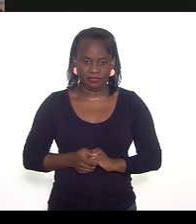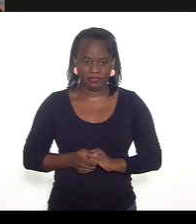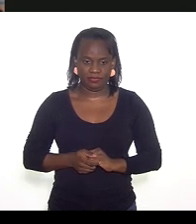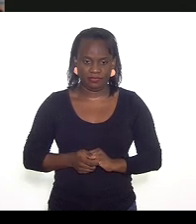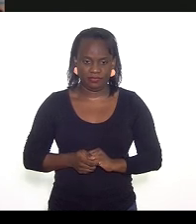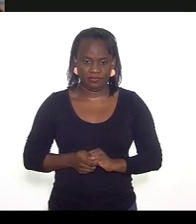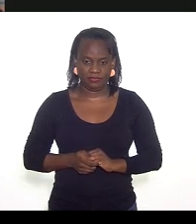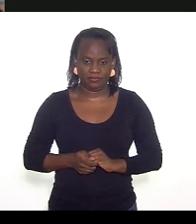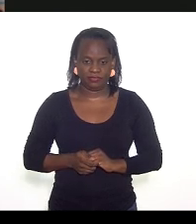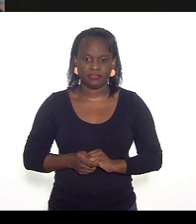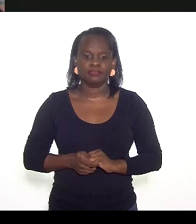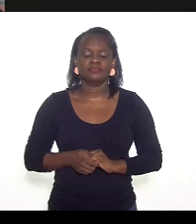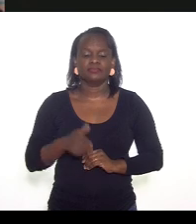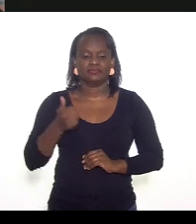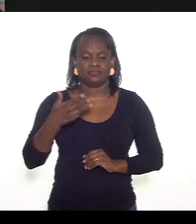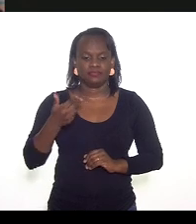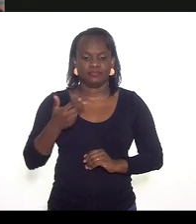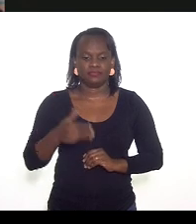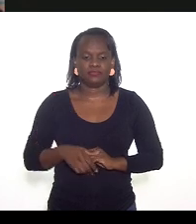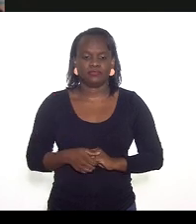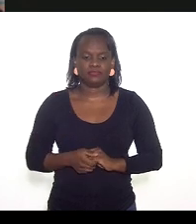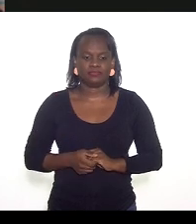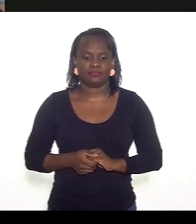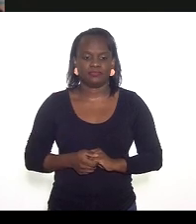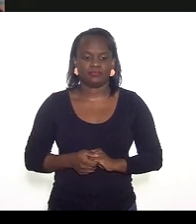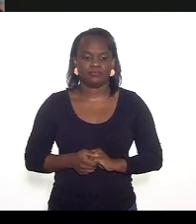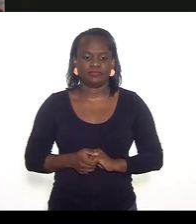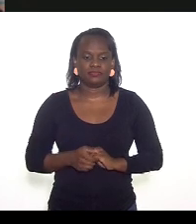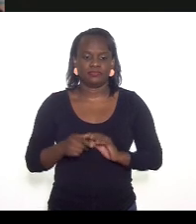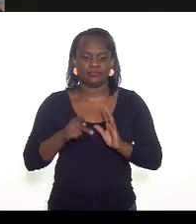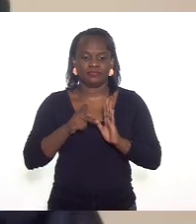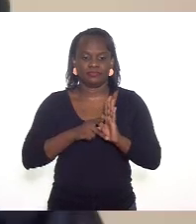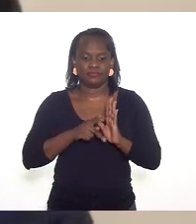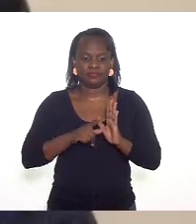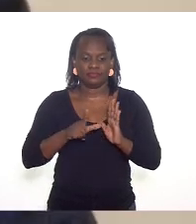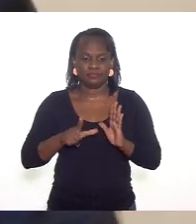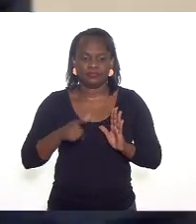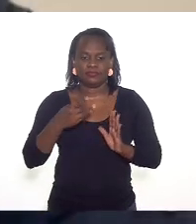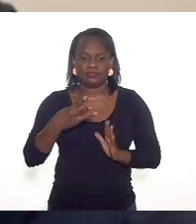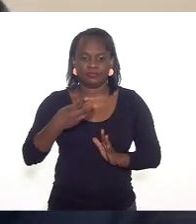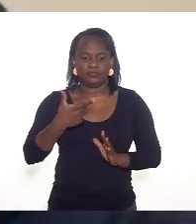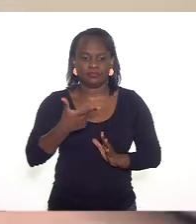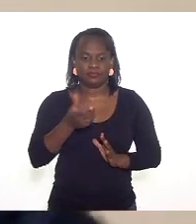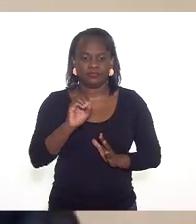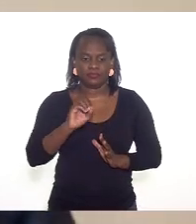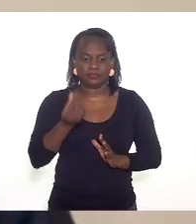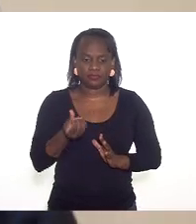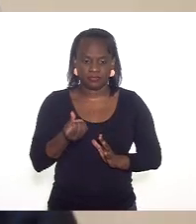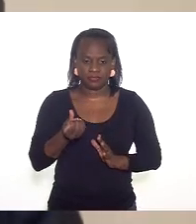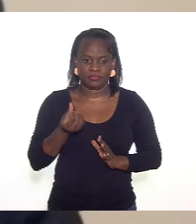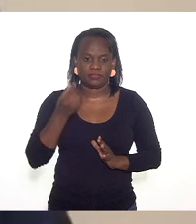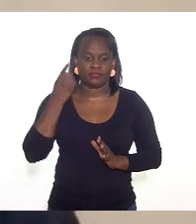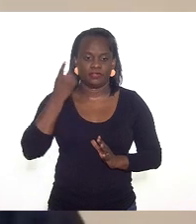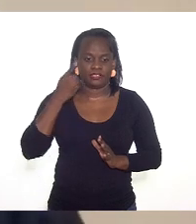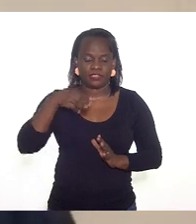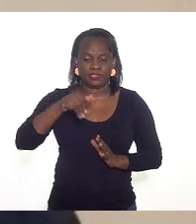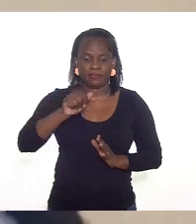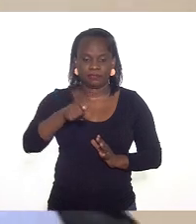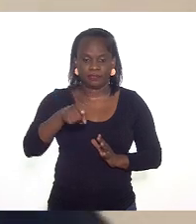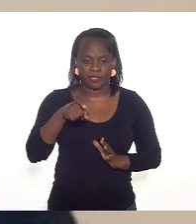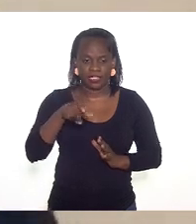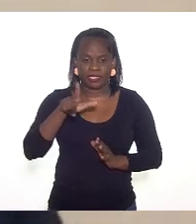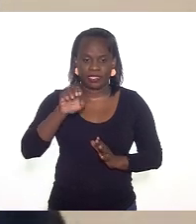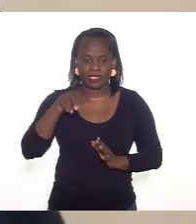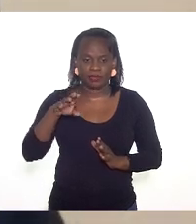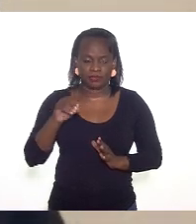CCJ. É, vamos lá, 13. Projeto de lei 3206, autoria deputado Max Lemos, parecer